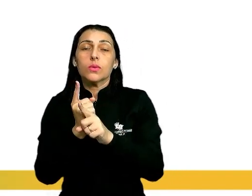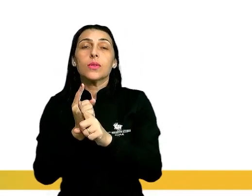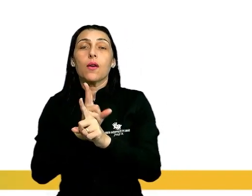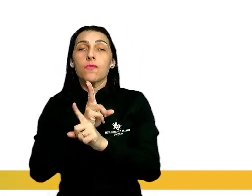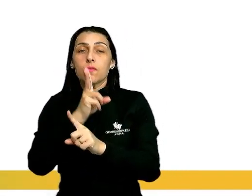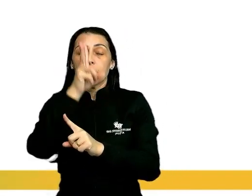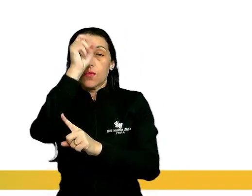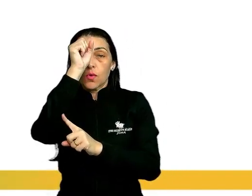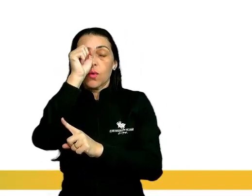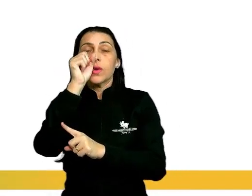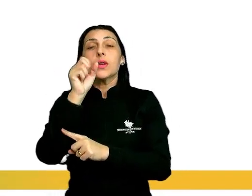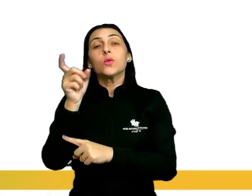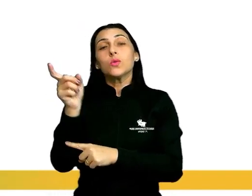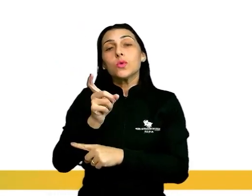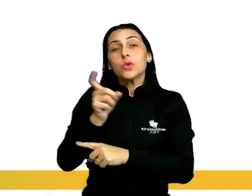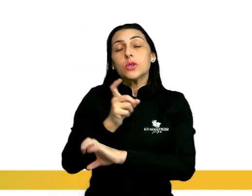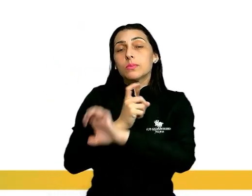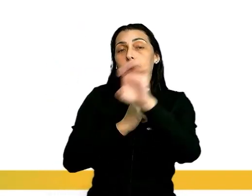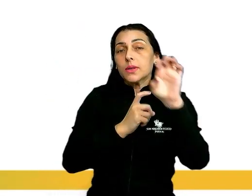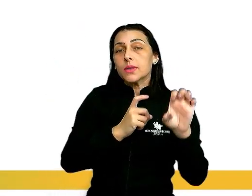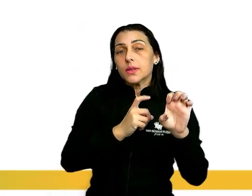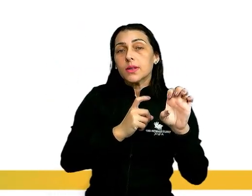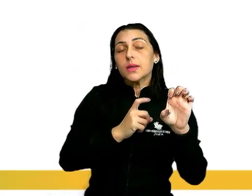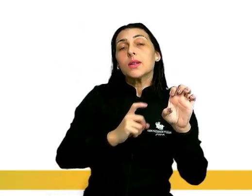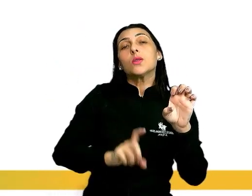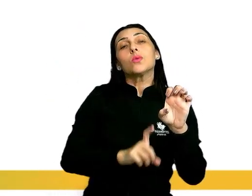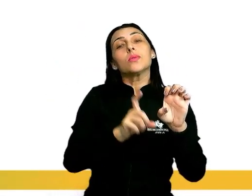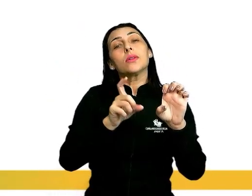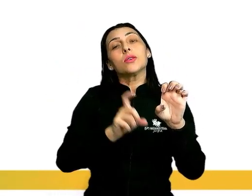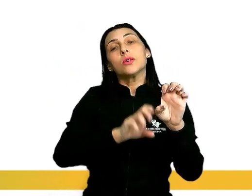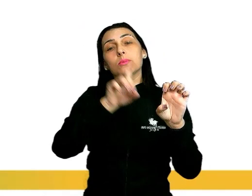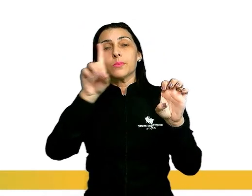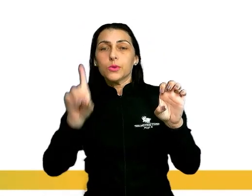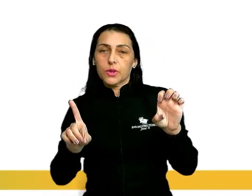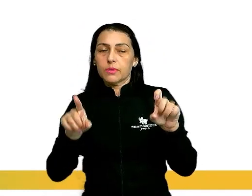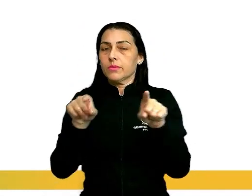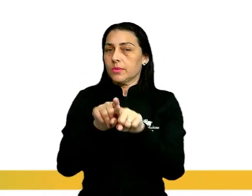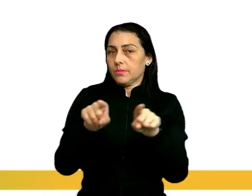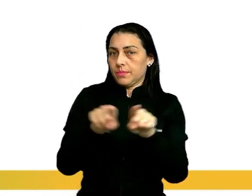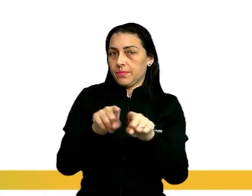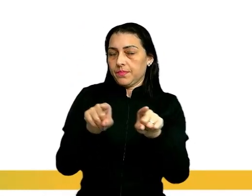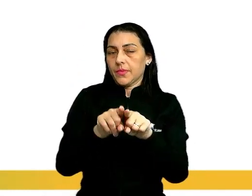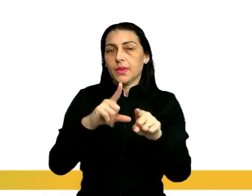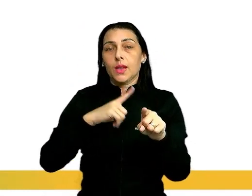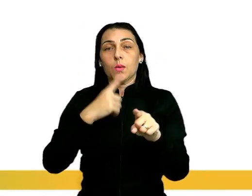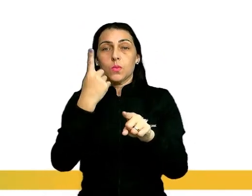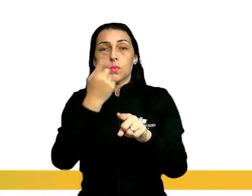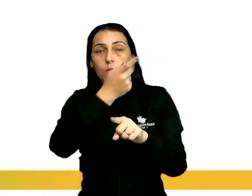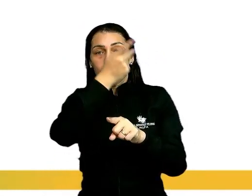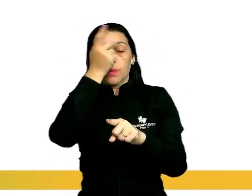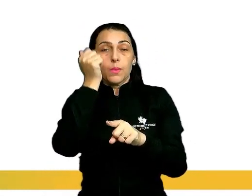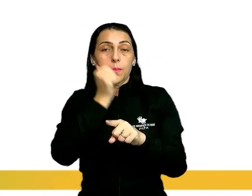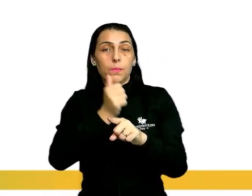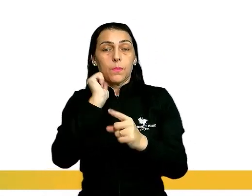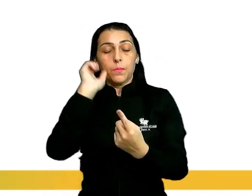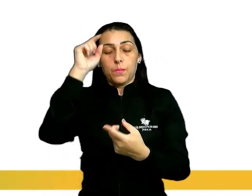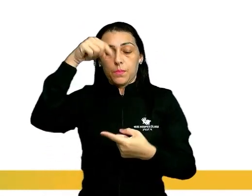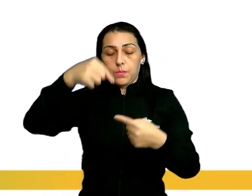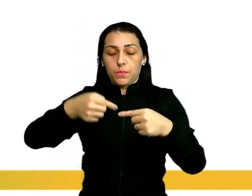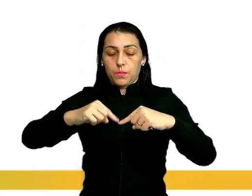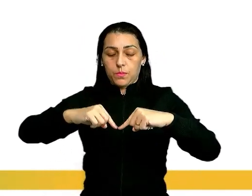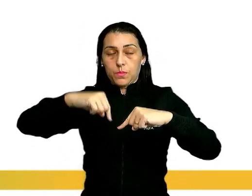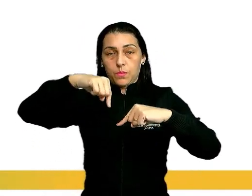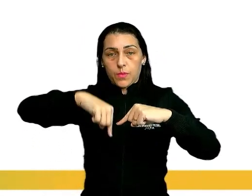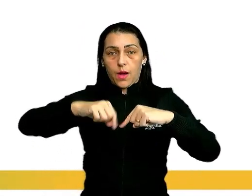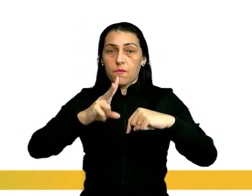força que tá ali no TX pra esquerda e no TX pro lado direito como temos um atleta de uma massa né então a